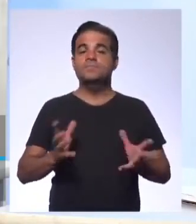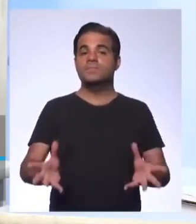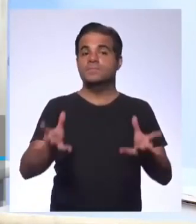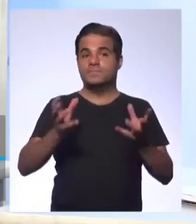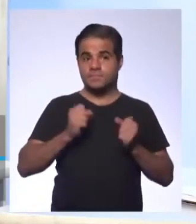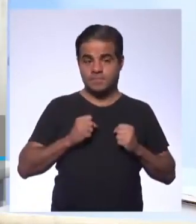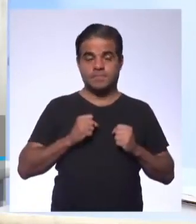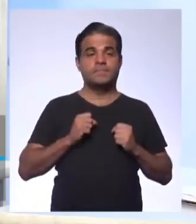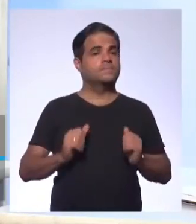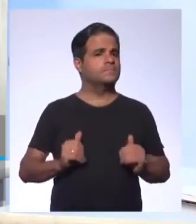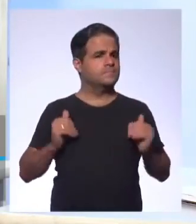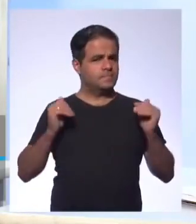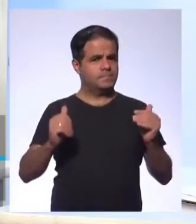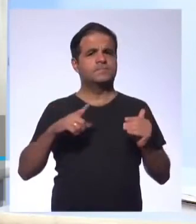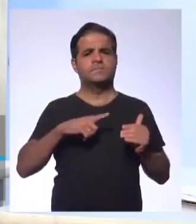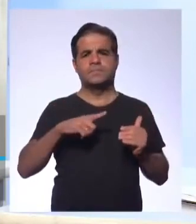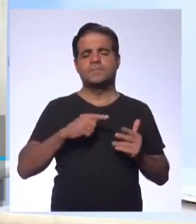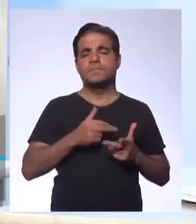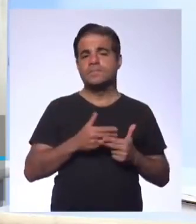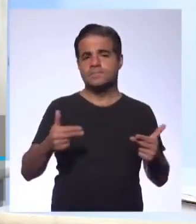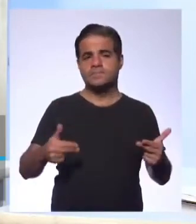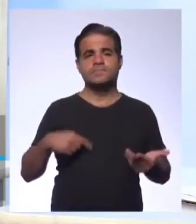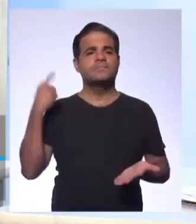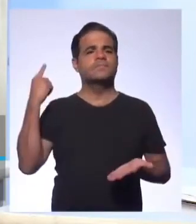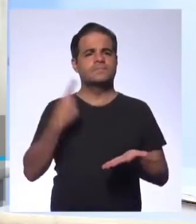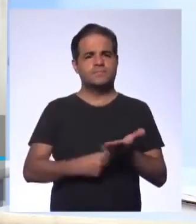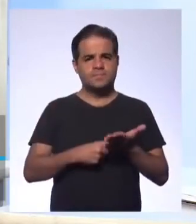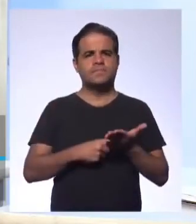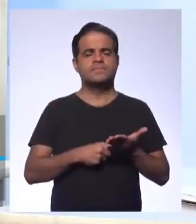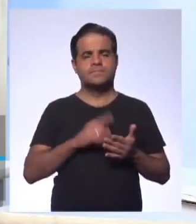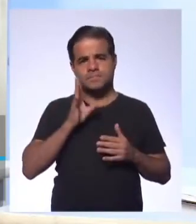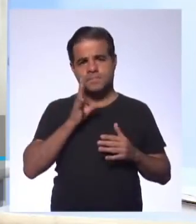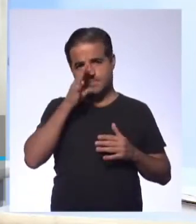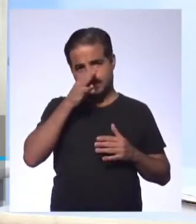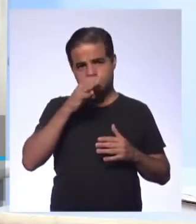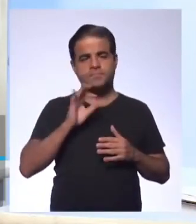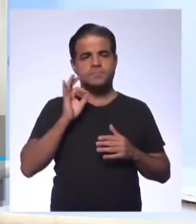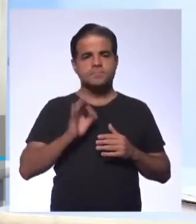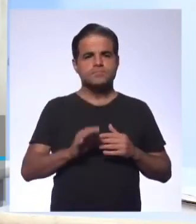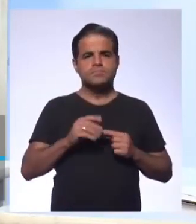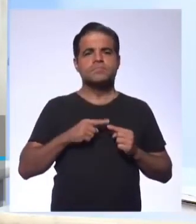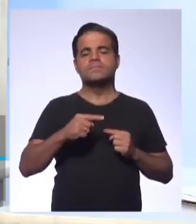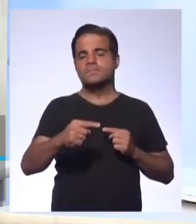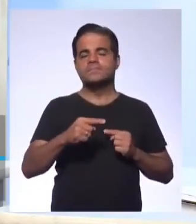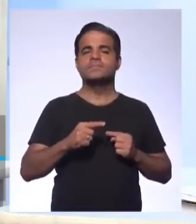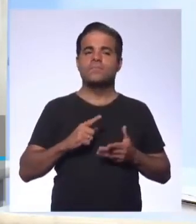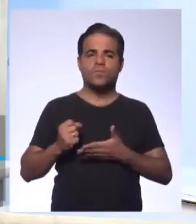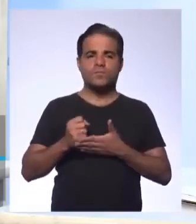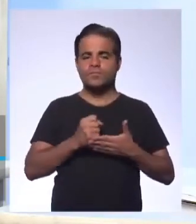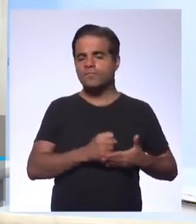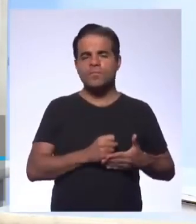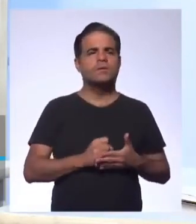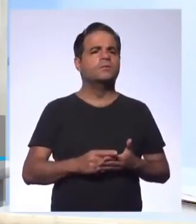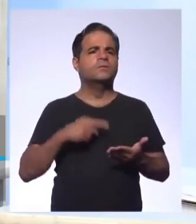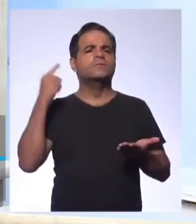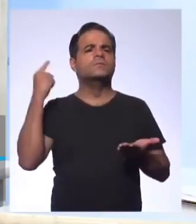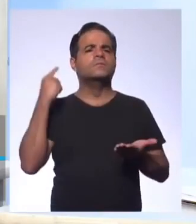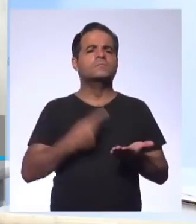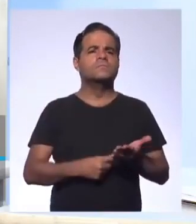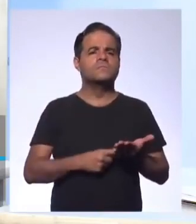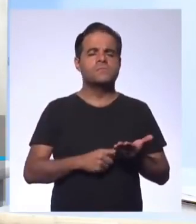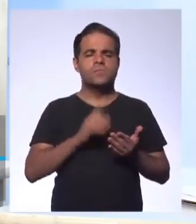recebia do senhor feudal, existia uma coisa chamada pacto de fidelidade, que o professor trouxe aqui e ajudou bastante. O que é um pacto